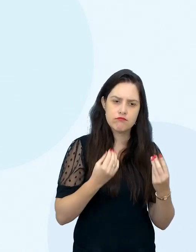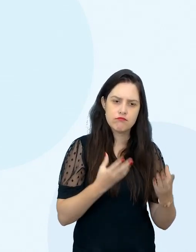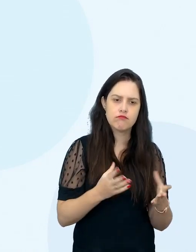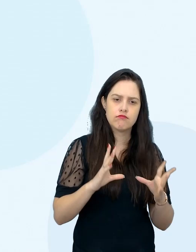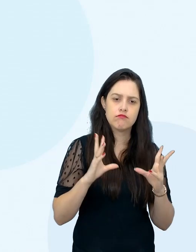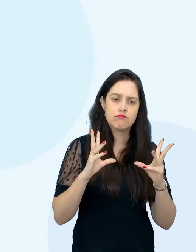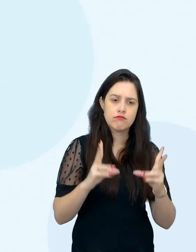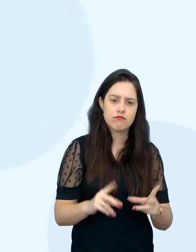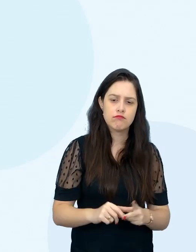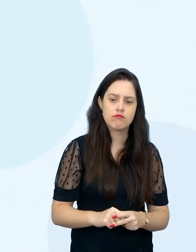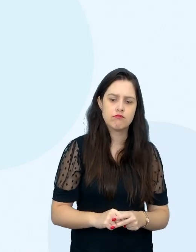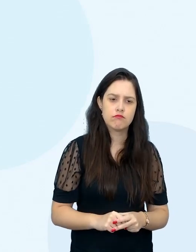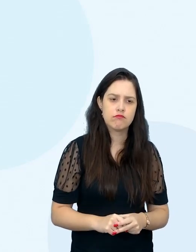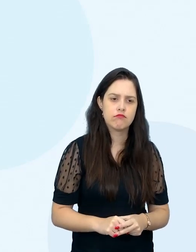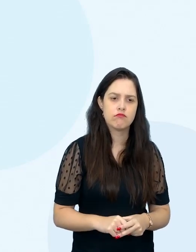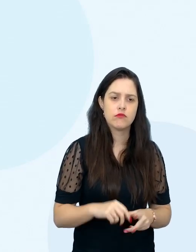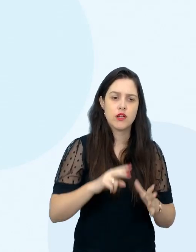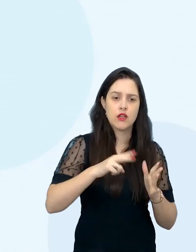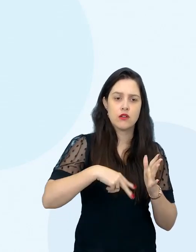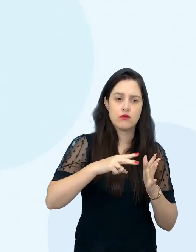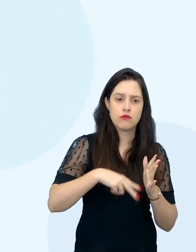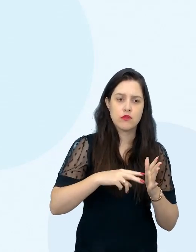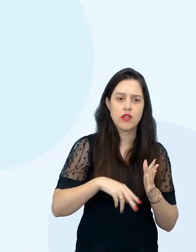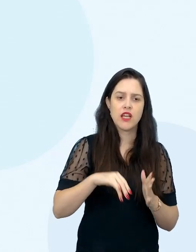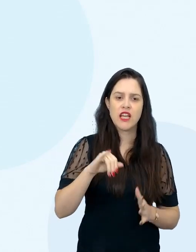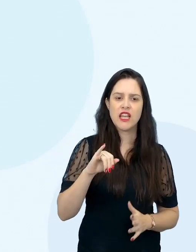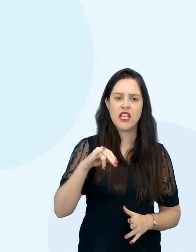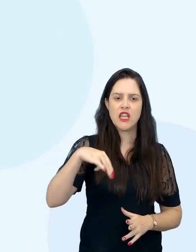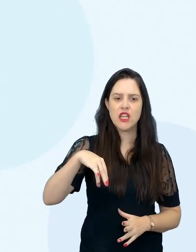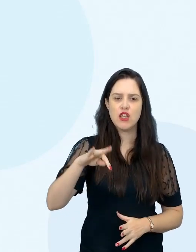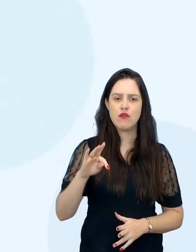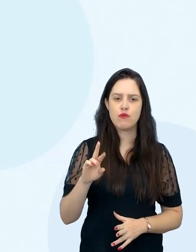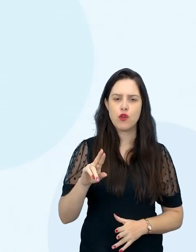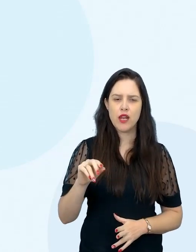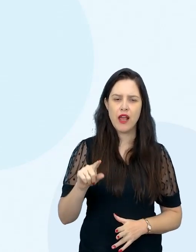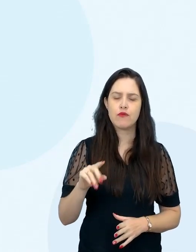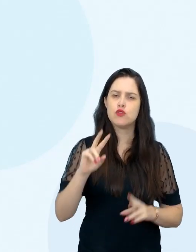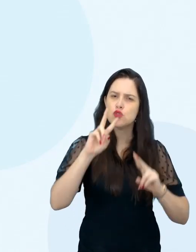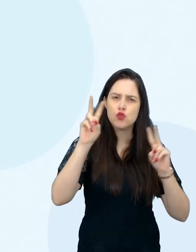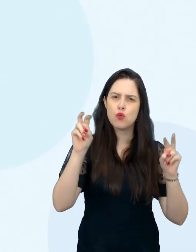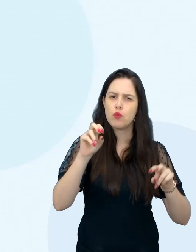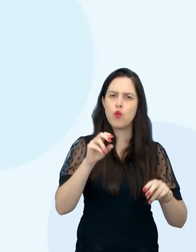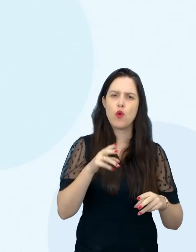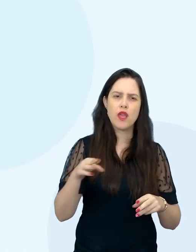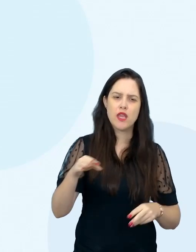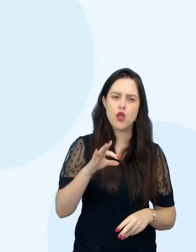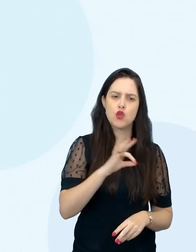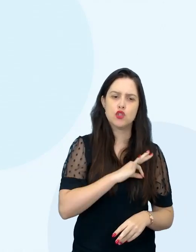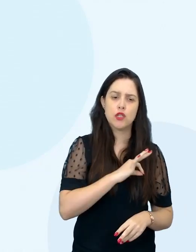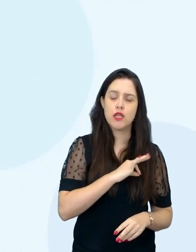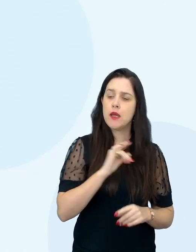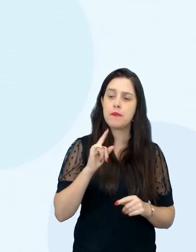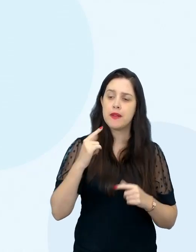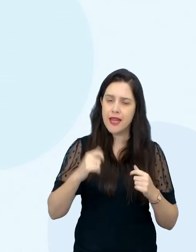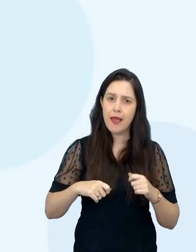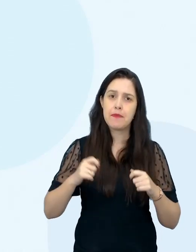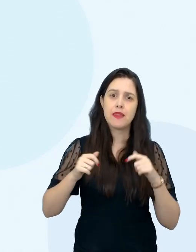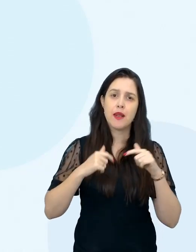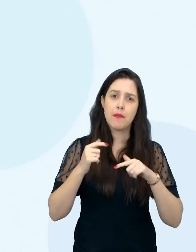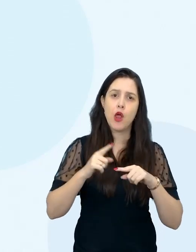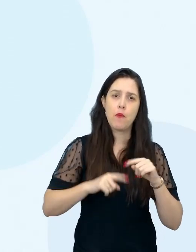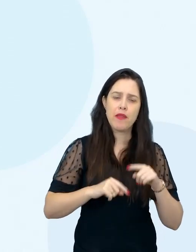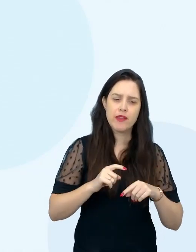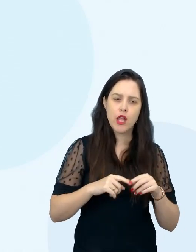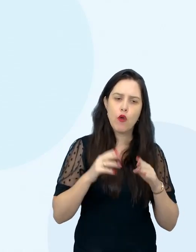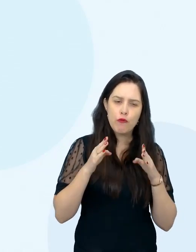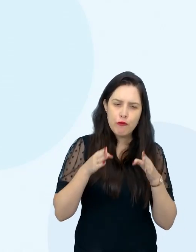todo. Leitura de infográficos sobre o rio Tietê, a gente pode também trabalhar com algum material que já traga, após